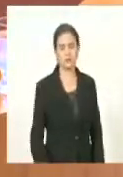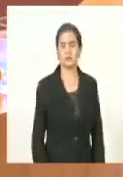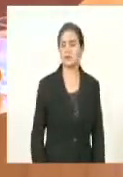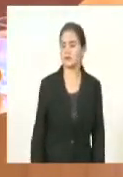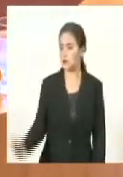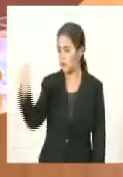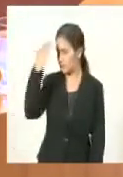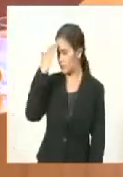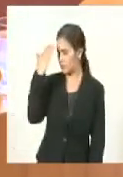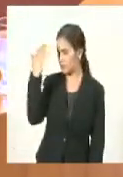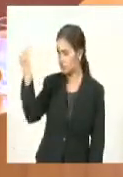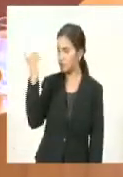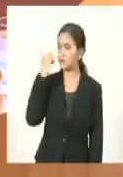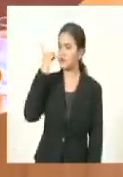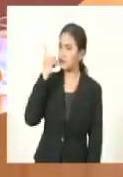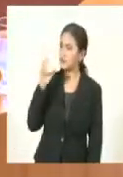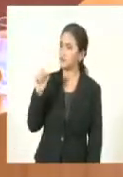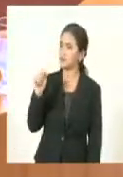Obrigado, deputado Adriano.